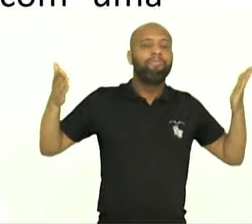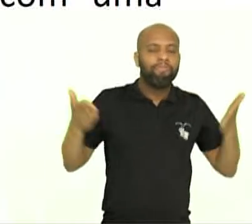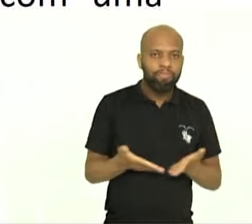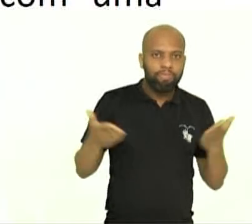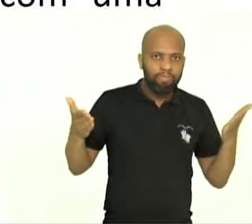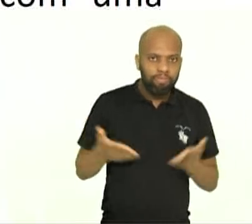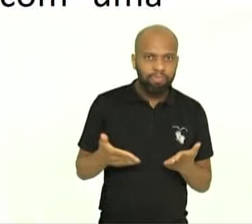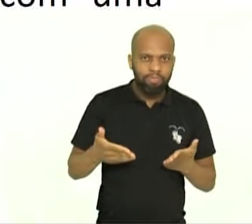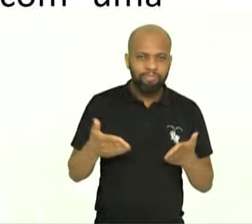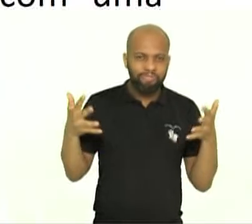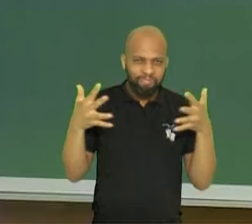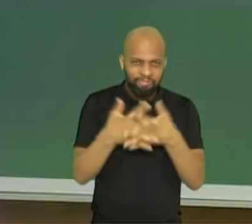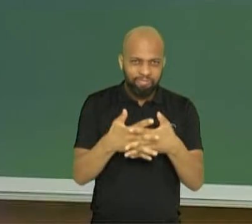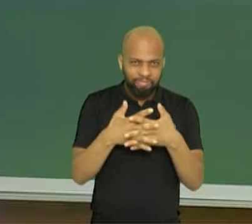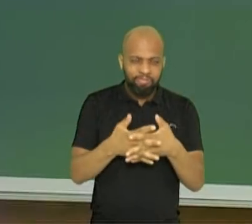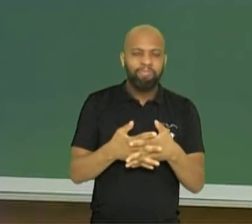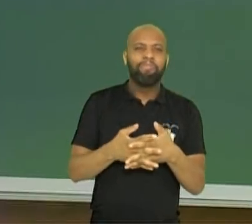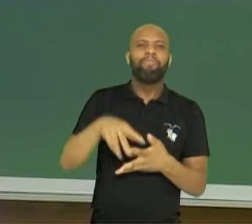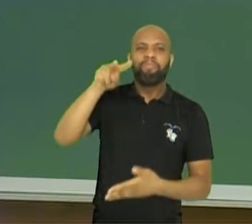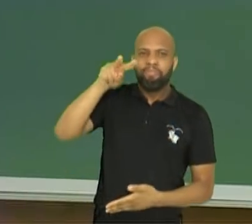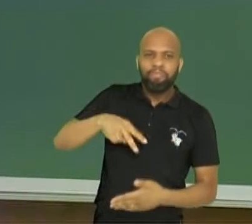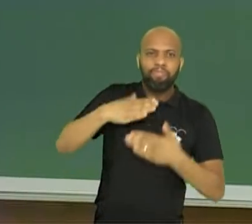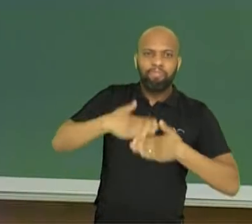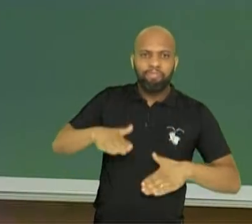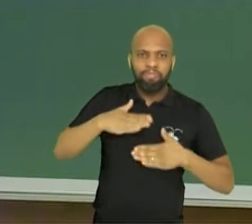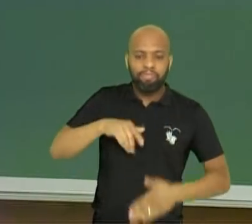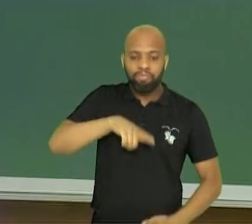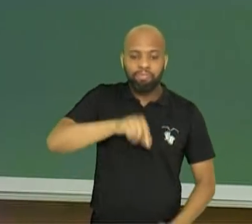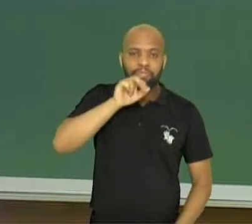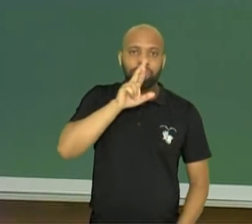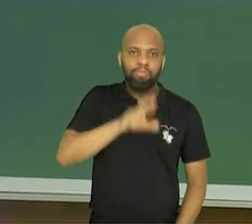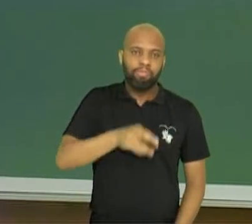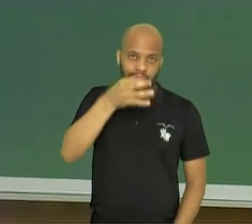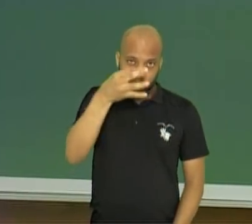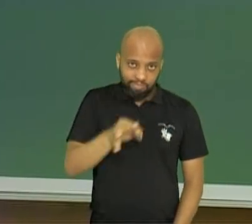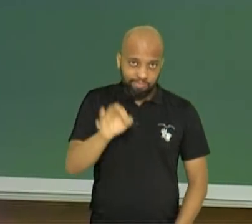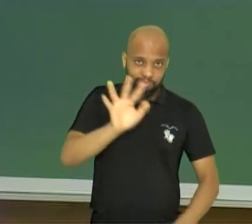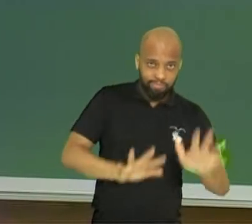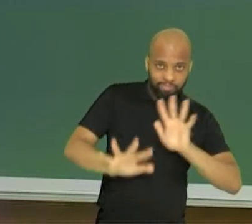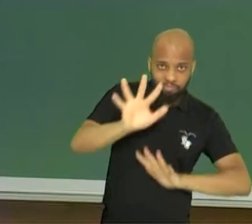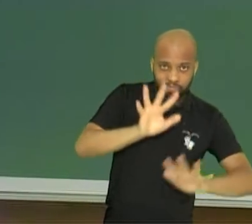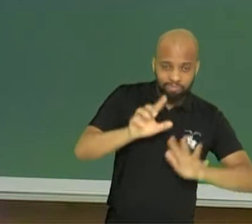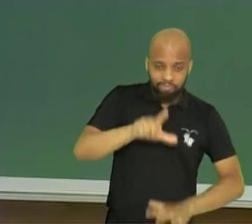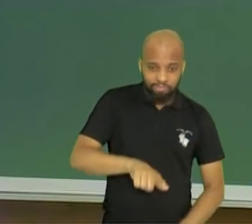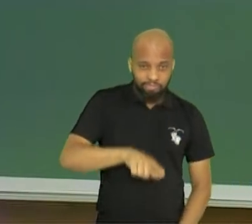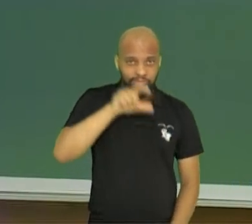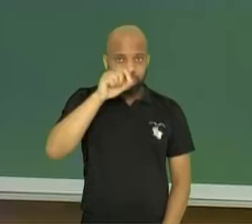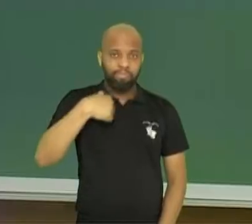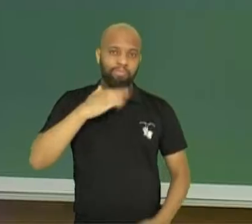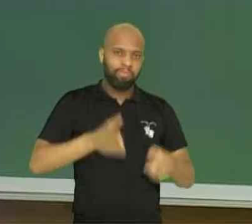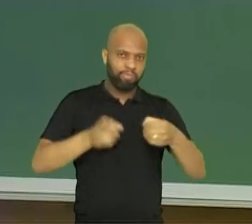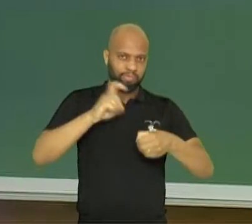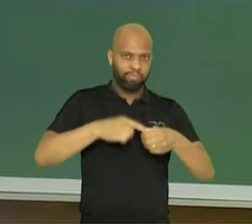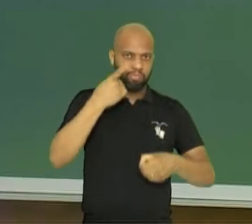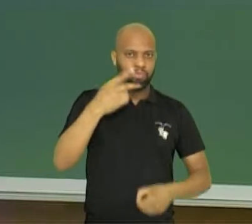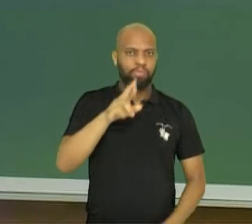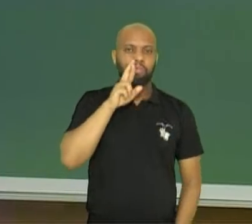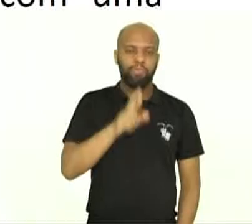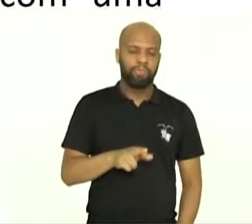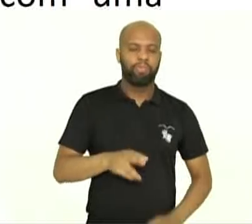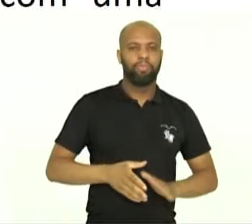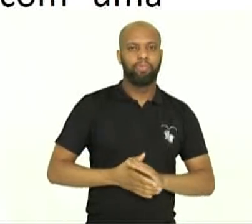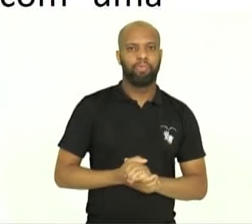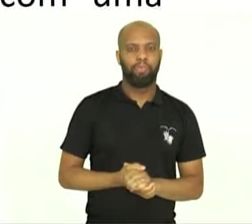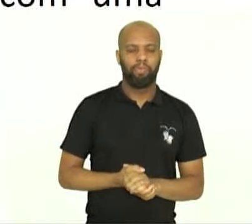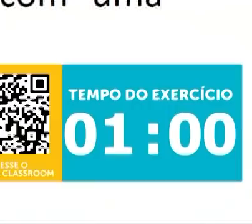atuais? Ficou confuso? Calma, leia com atenção, cuide com os distratores, tá? E responda com carinho